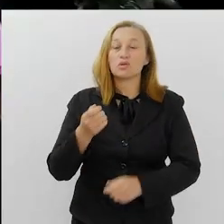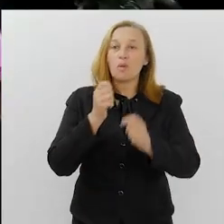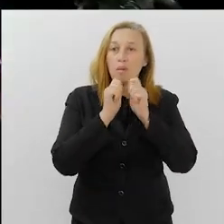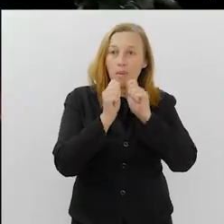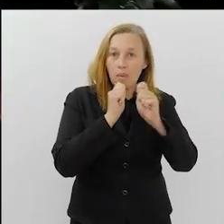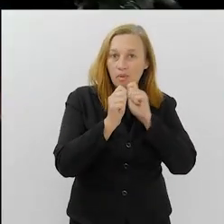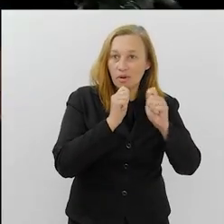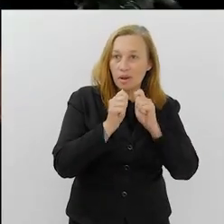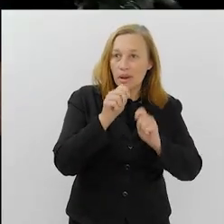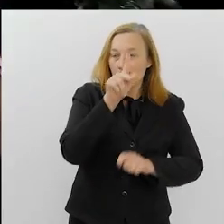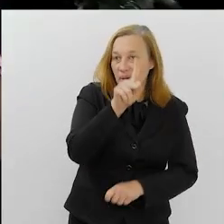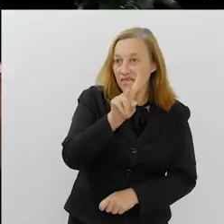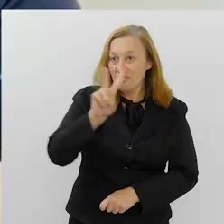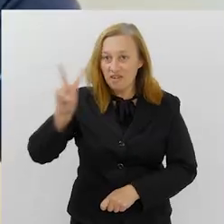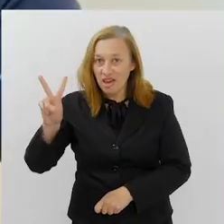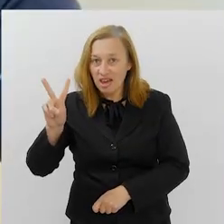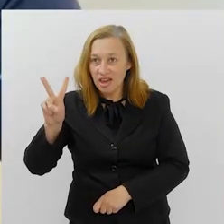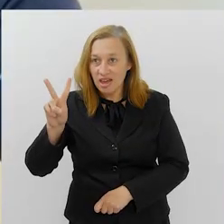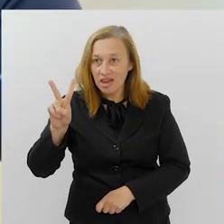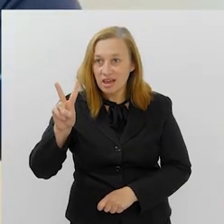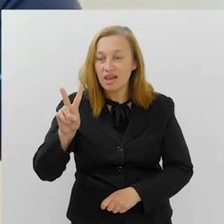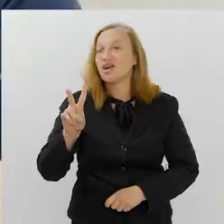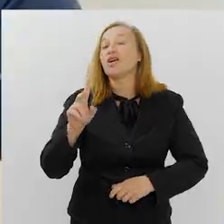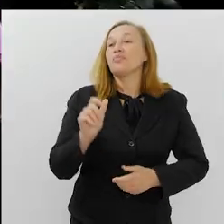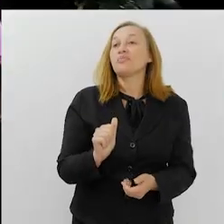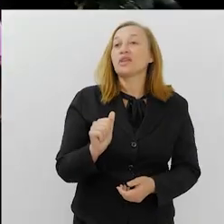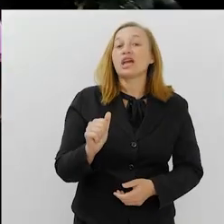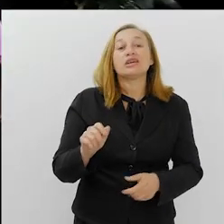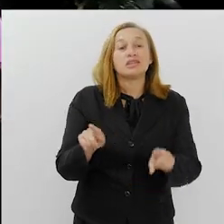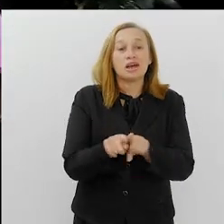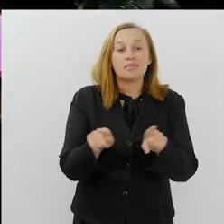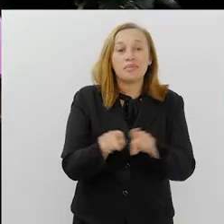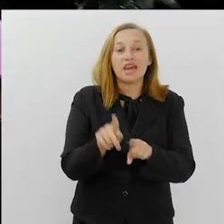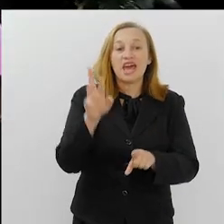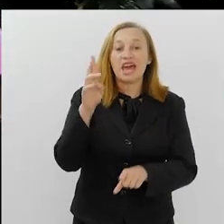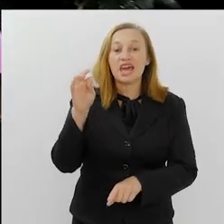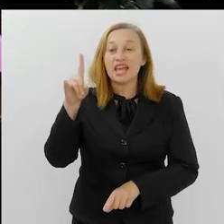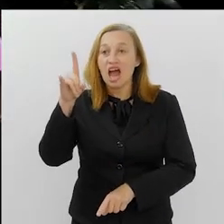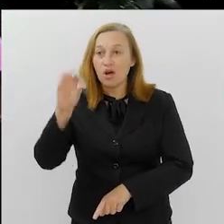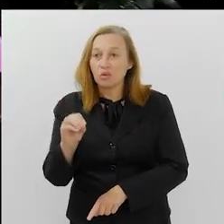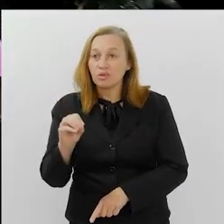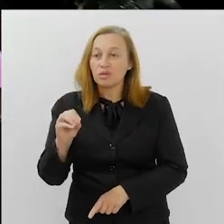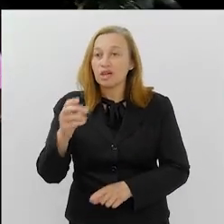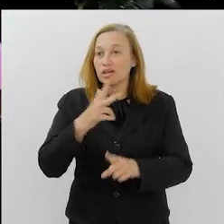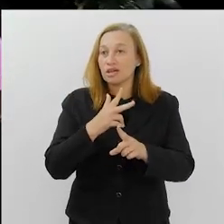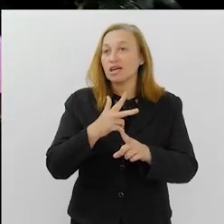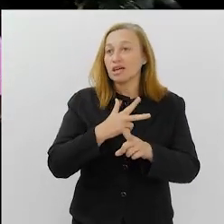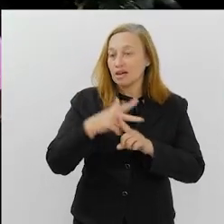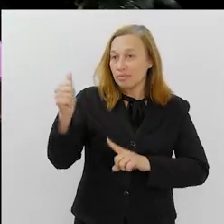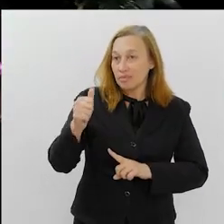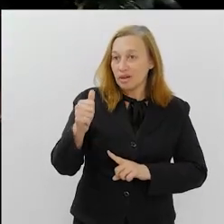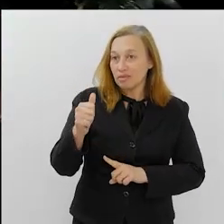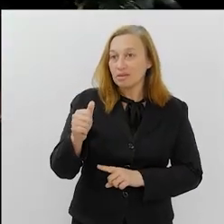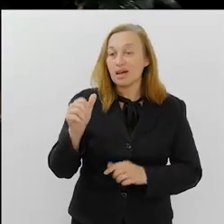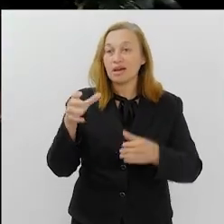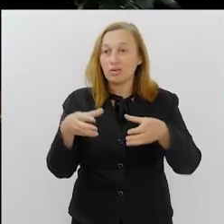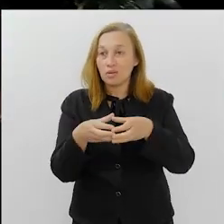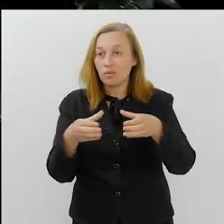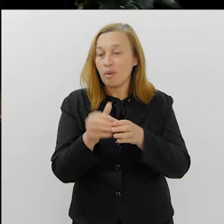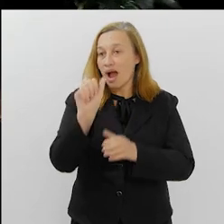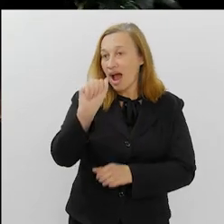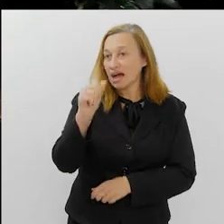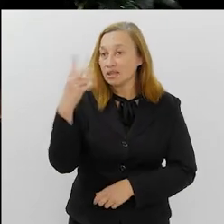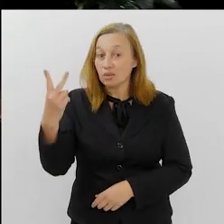Série A2 e o Reinaldo, o treinador campeão da Série A2 com o Maricá. Reinaldo,